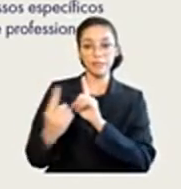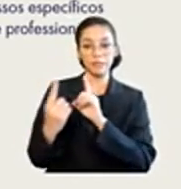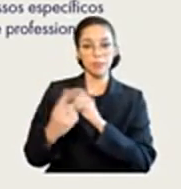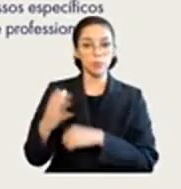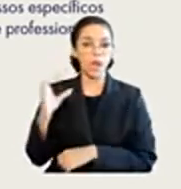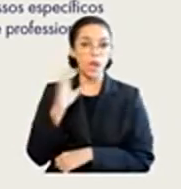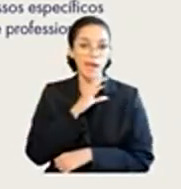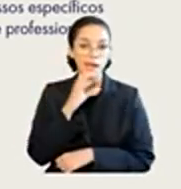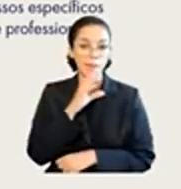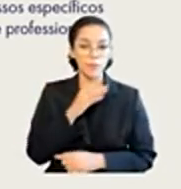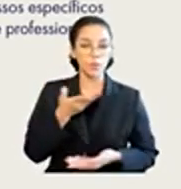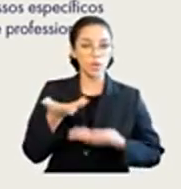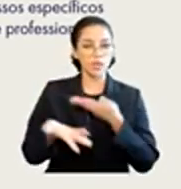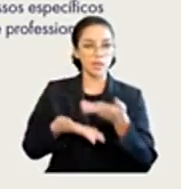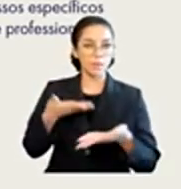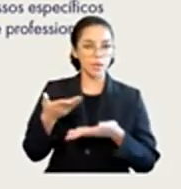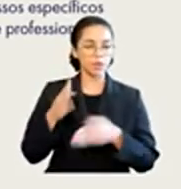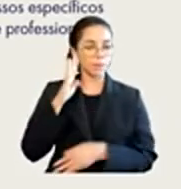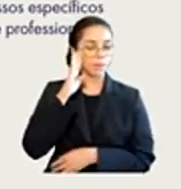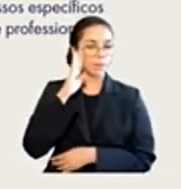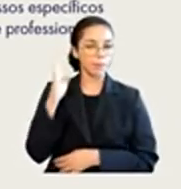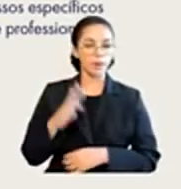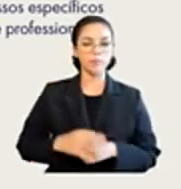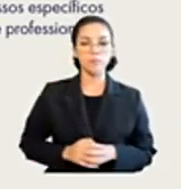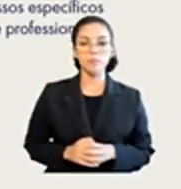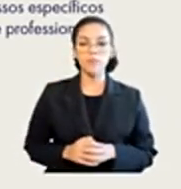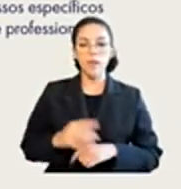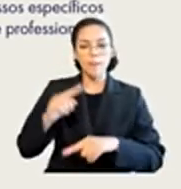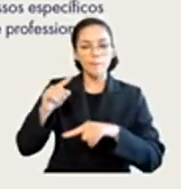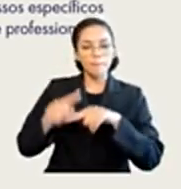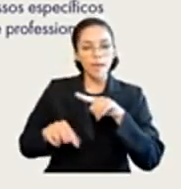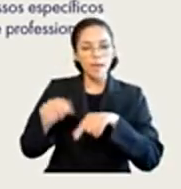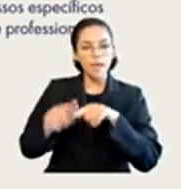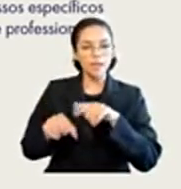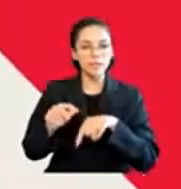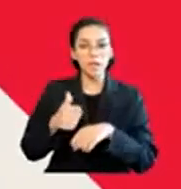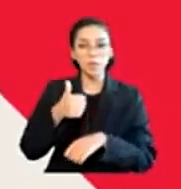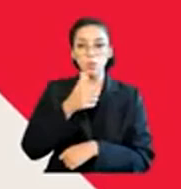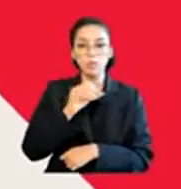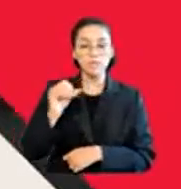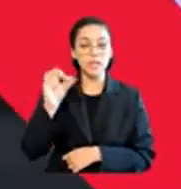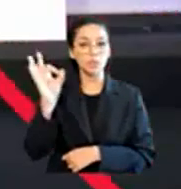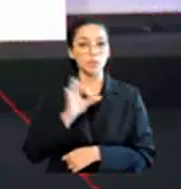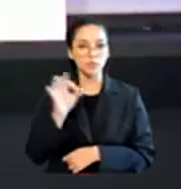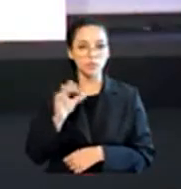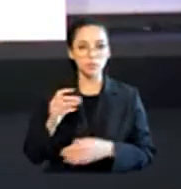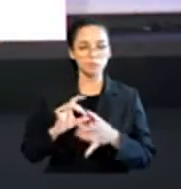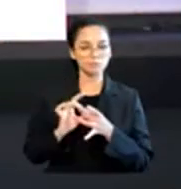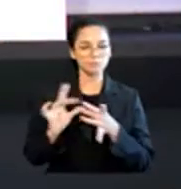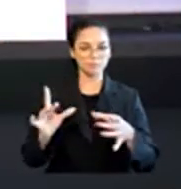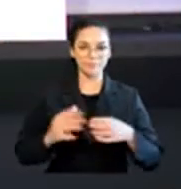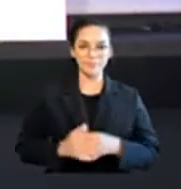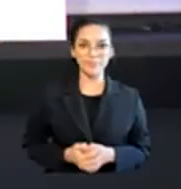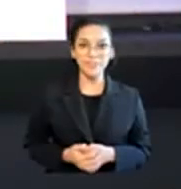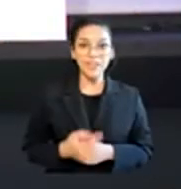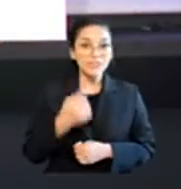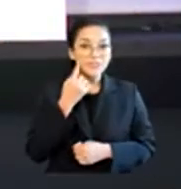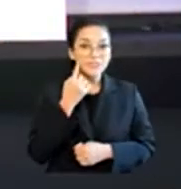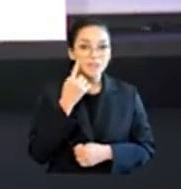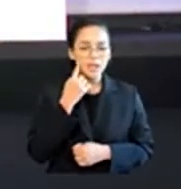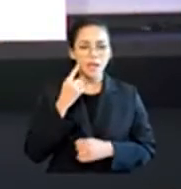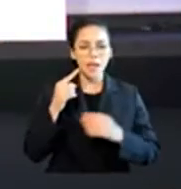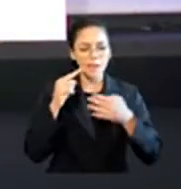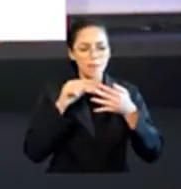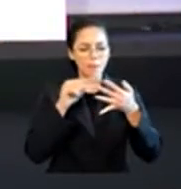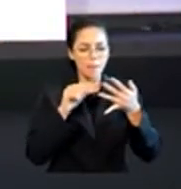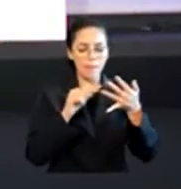do Express Lane, cesta de peças com 100% de disponibilidade. E olha, pessoal, são muitas